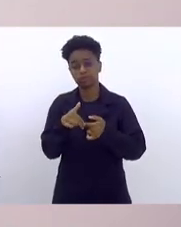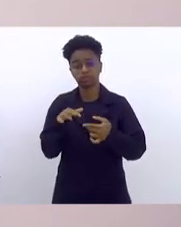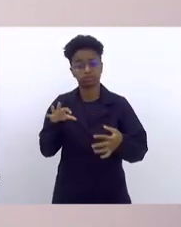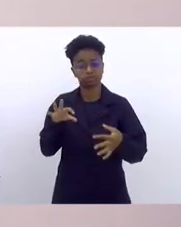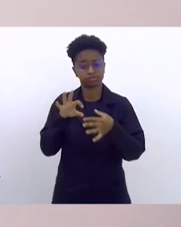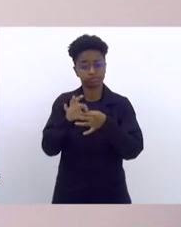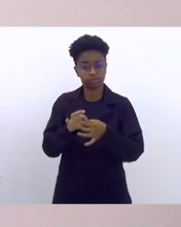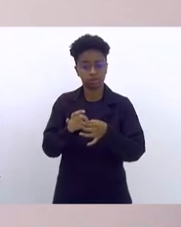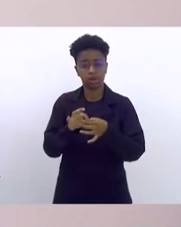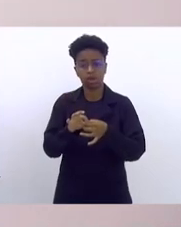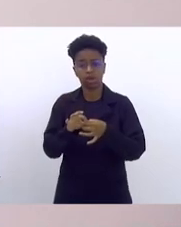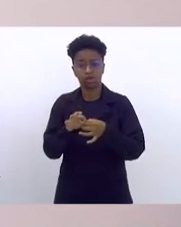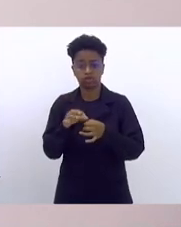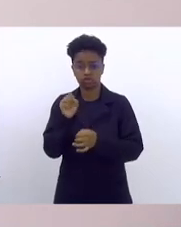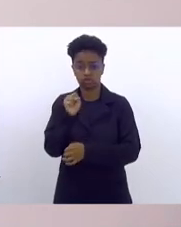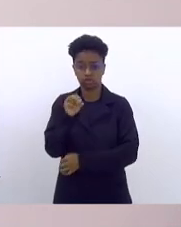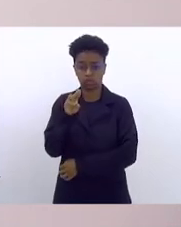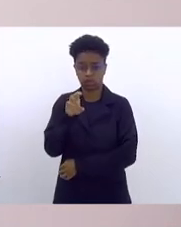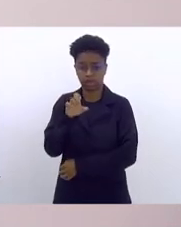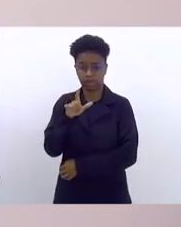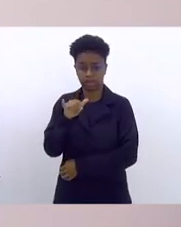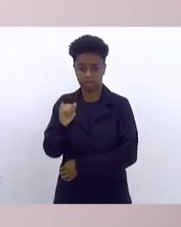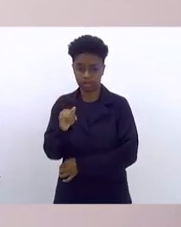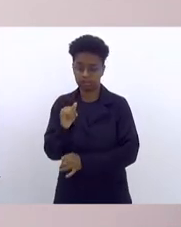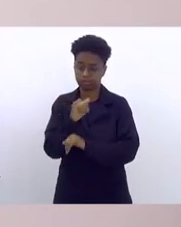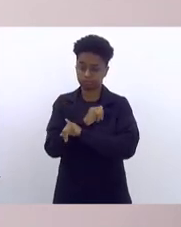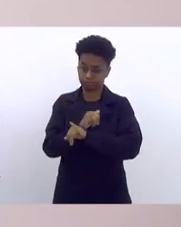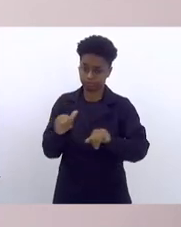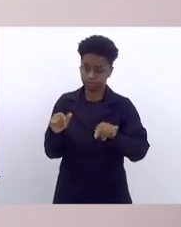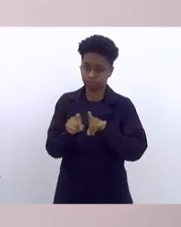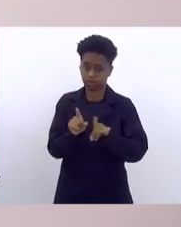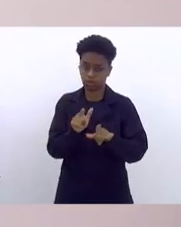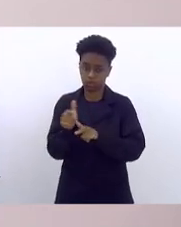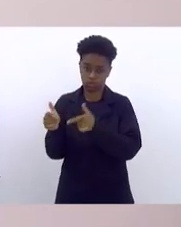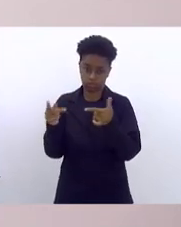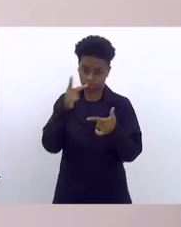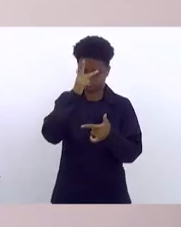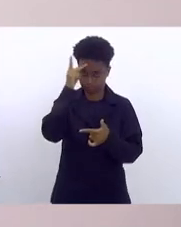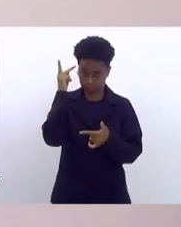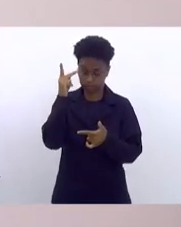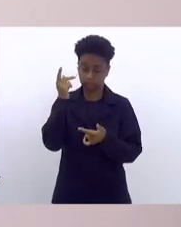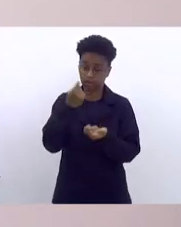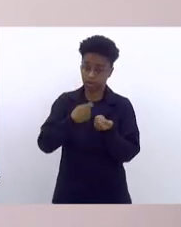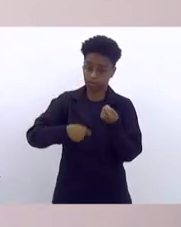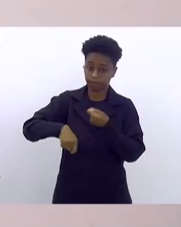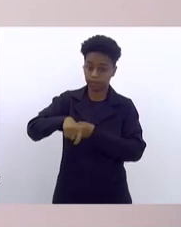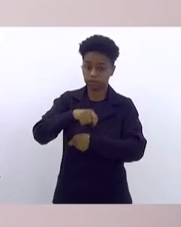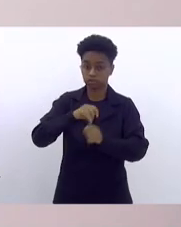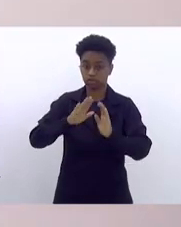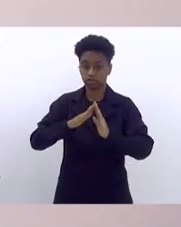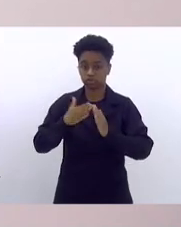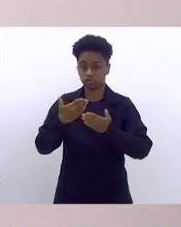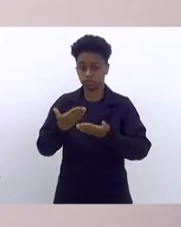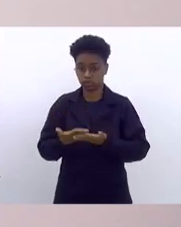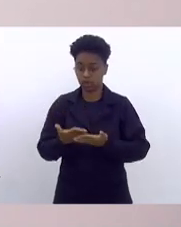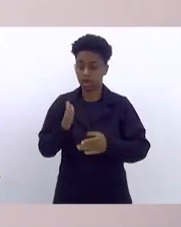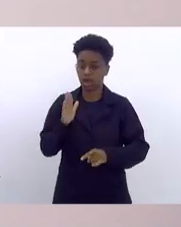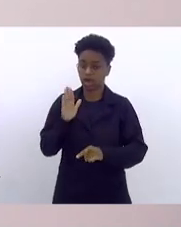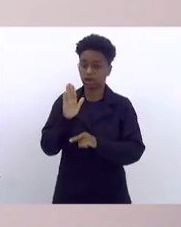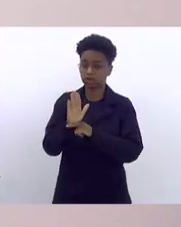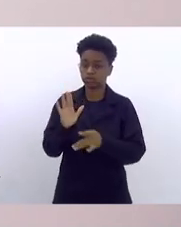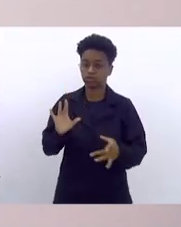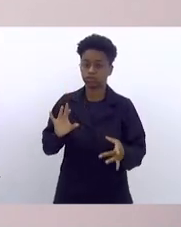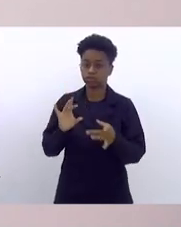dito pela Sueli e por tantas outras pessoas a mediação escolar ela contribui para a vinculação